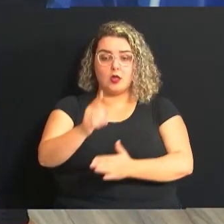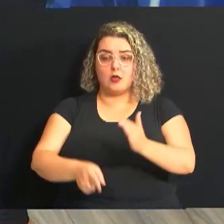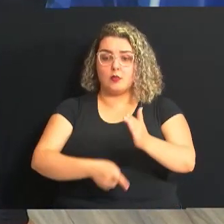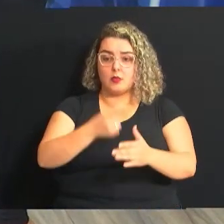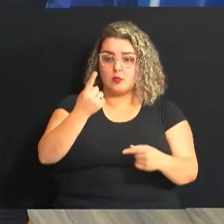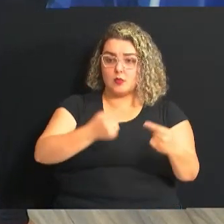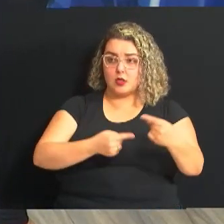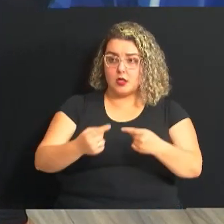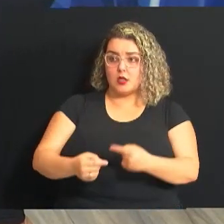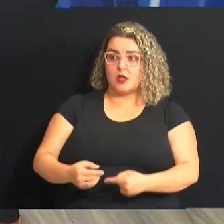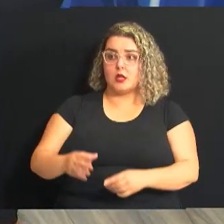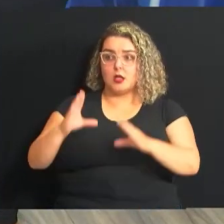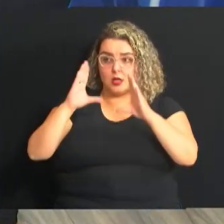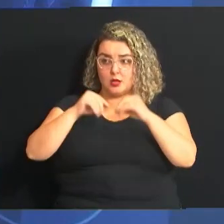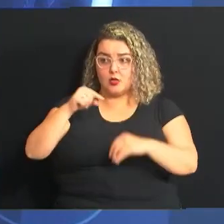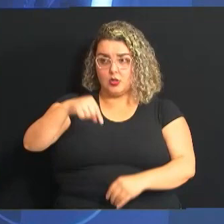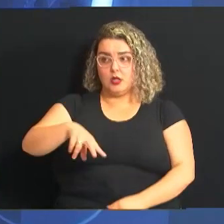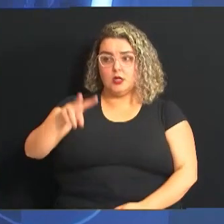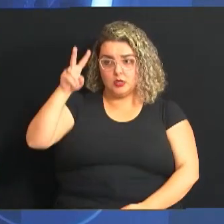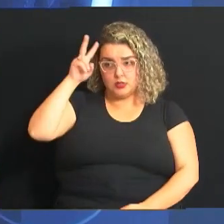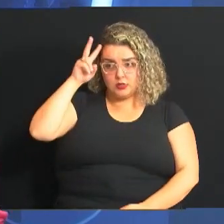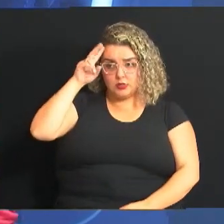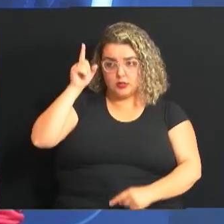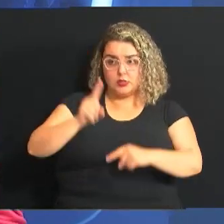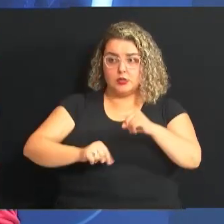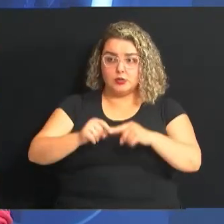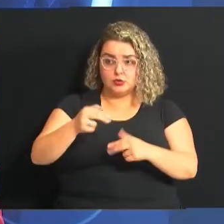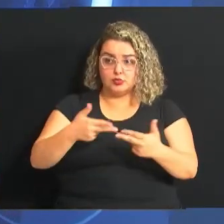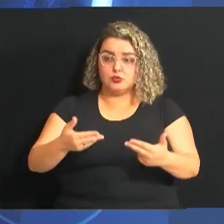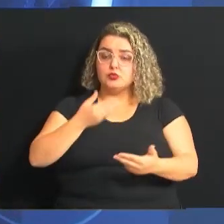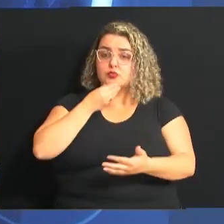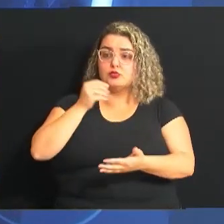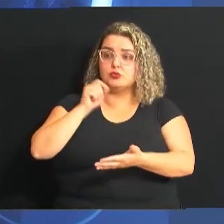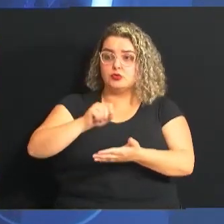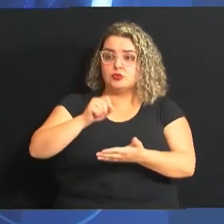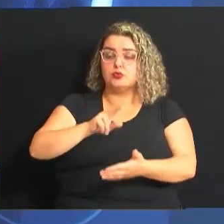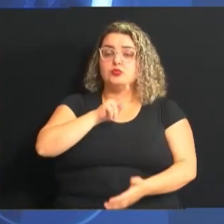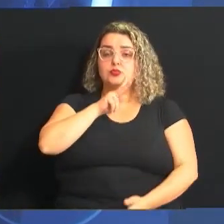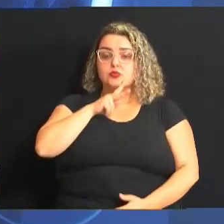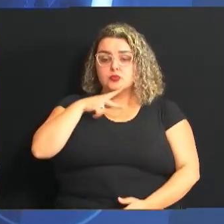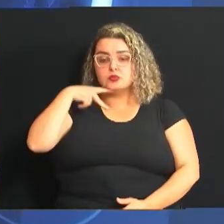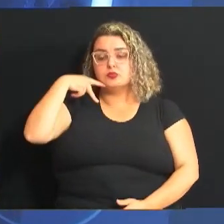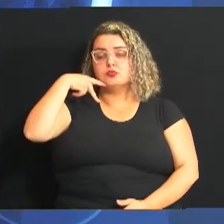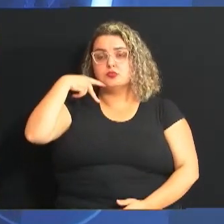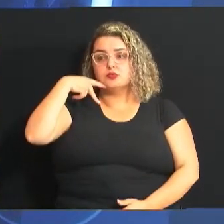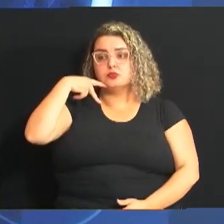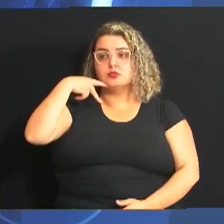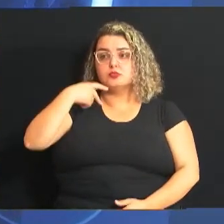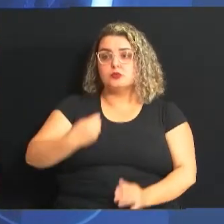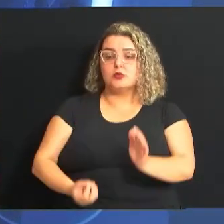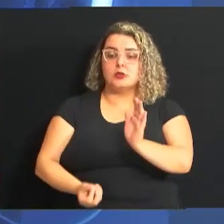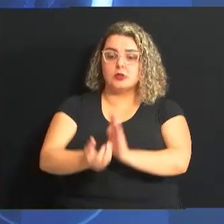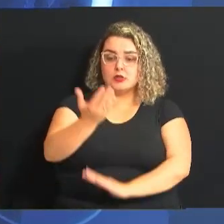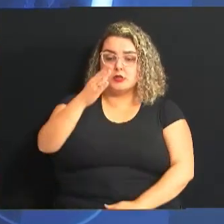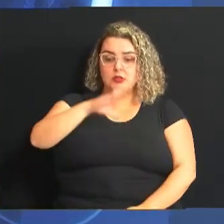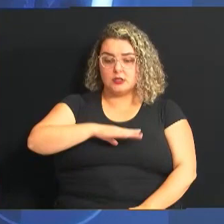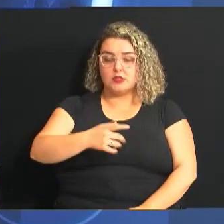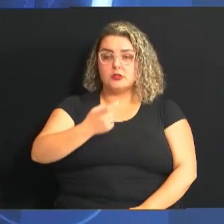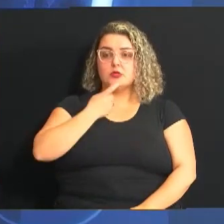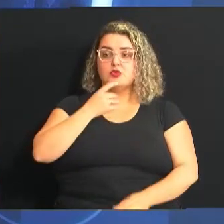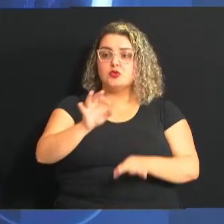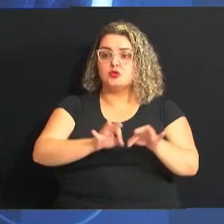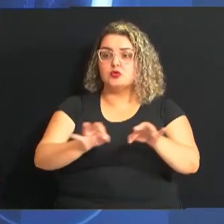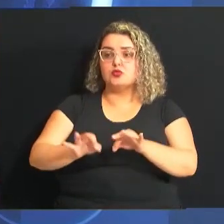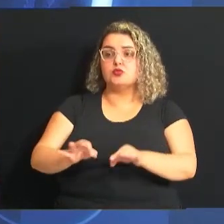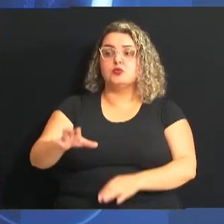na noite desta segunda-feira. A matéria é de autoria do vereador Permínio Monteiro e institui em Campinas o Programa